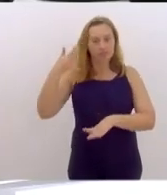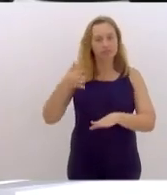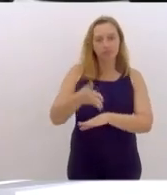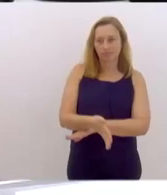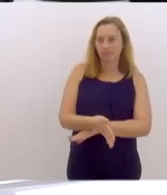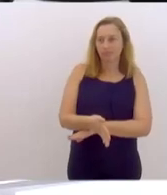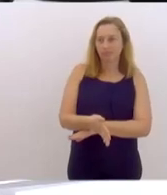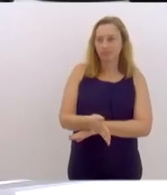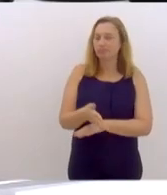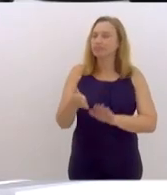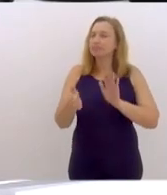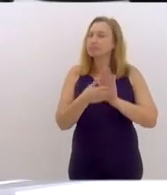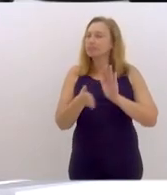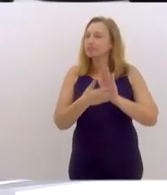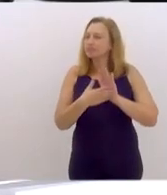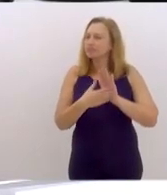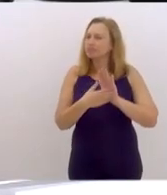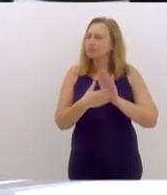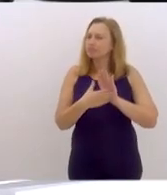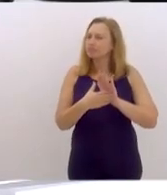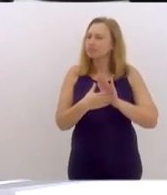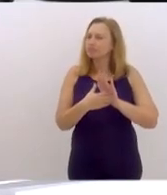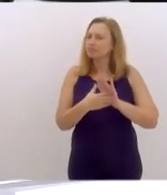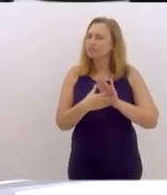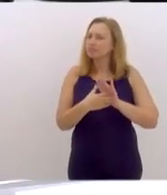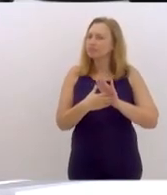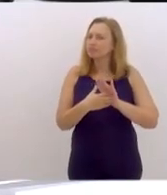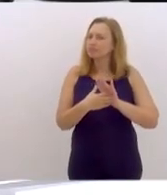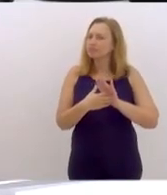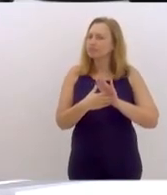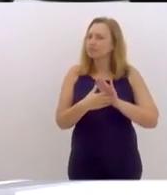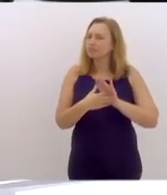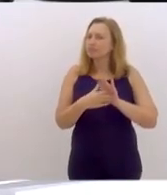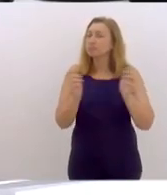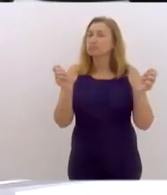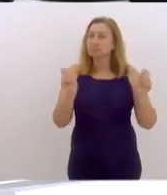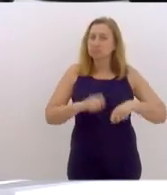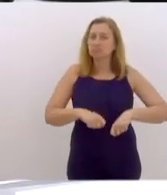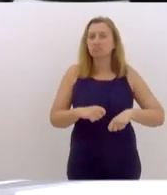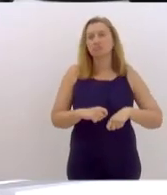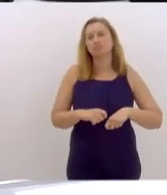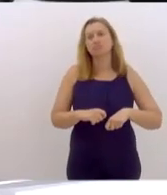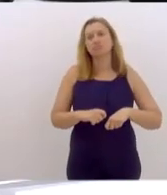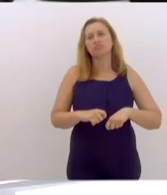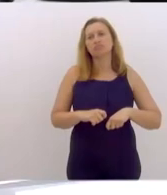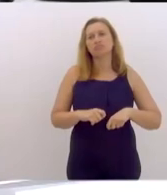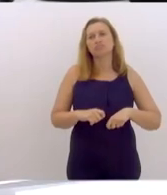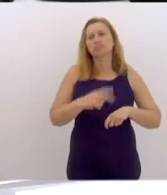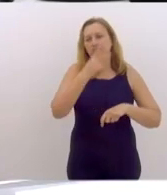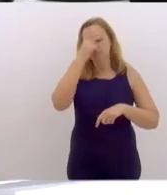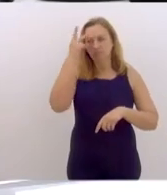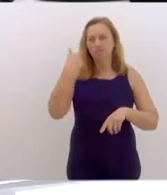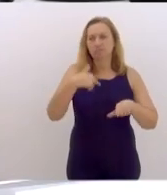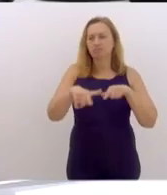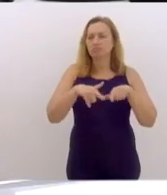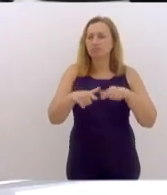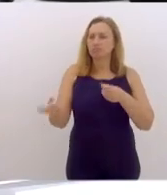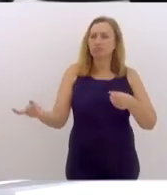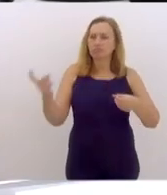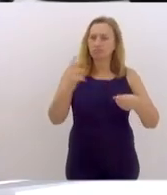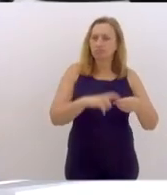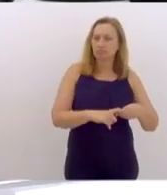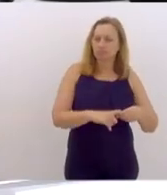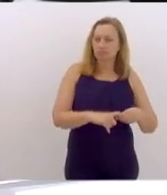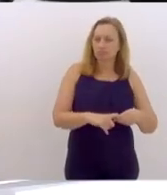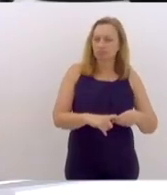chegamos a a propor um uma uma possibilidade desses trabalhadores voltarem de